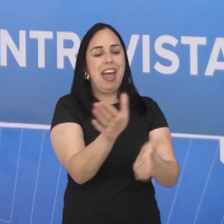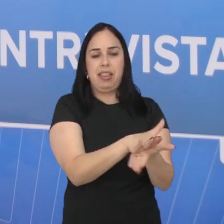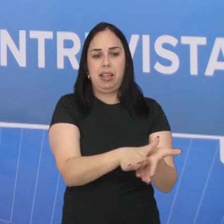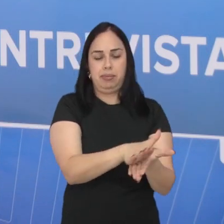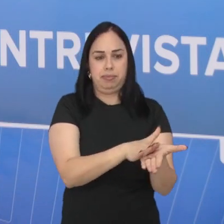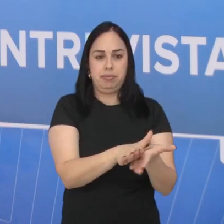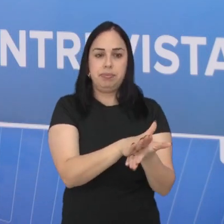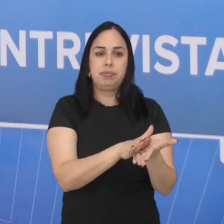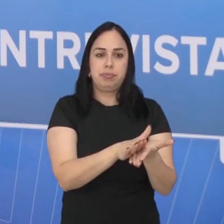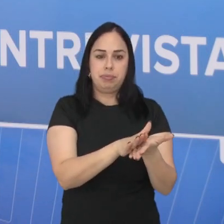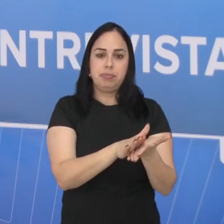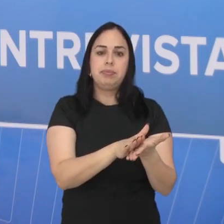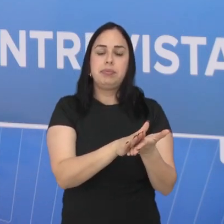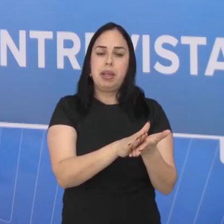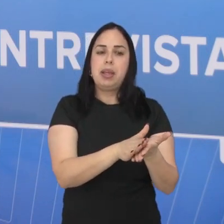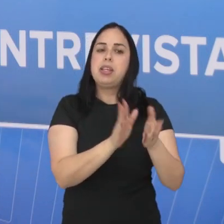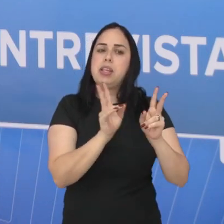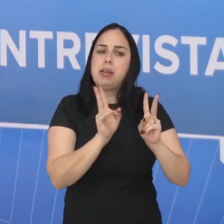do possível,